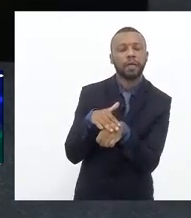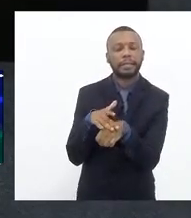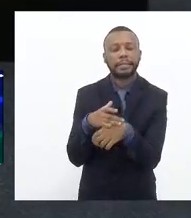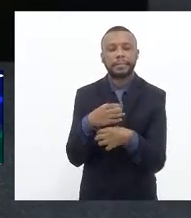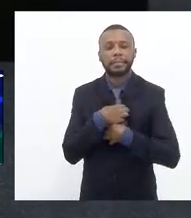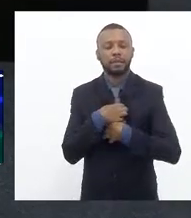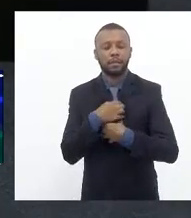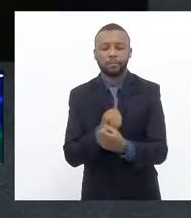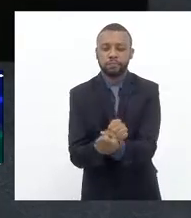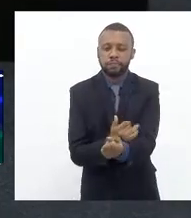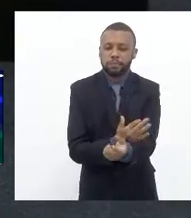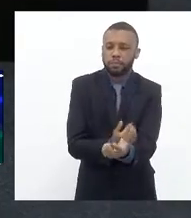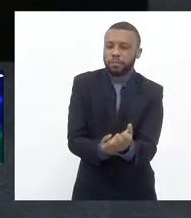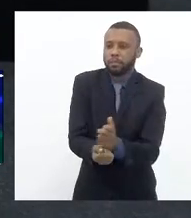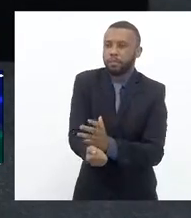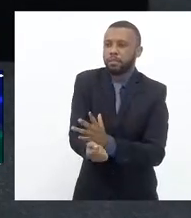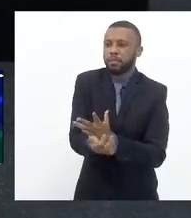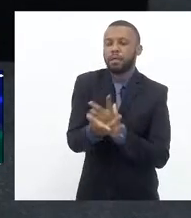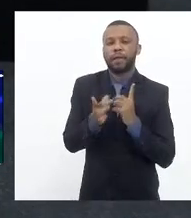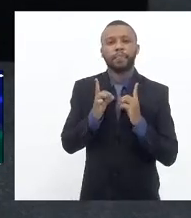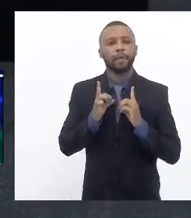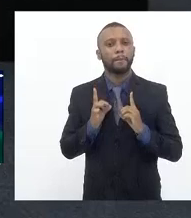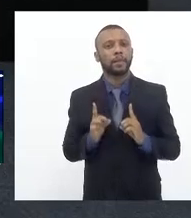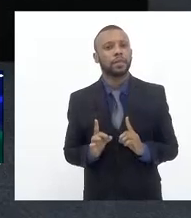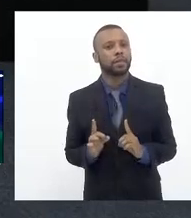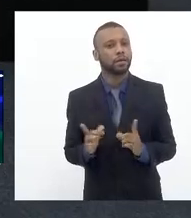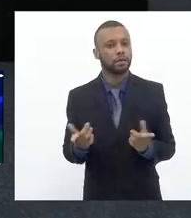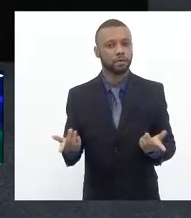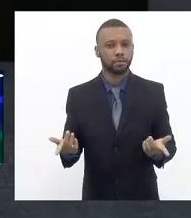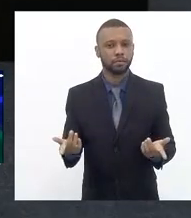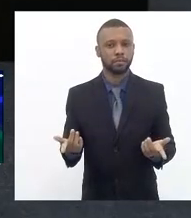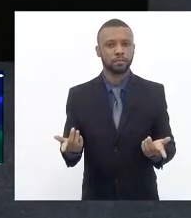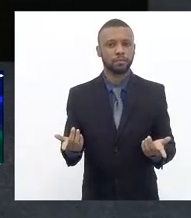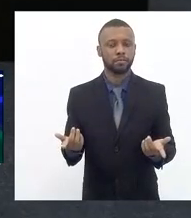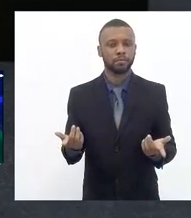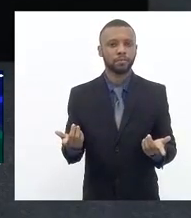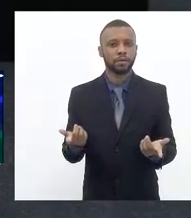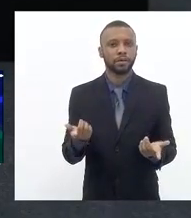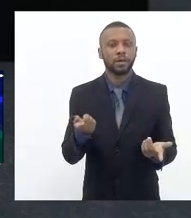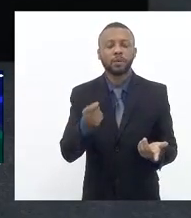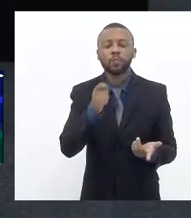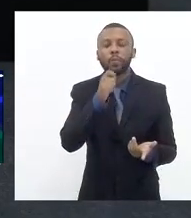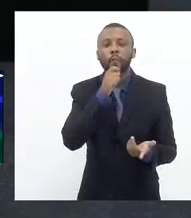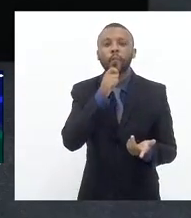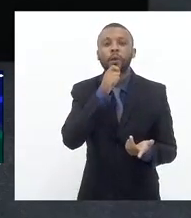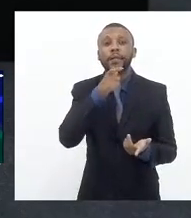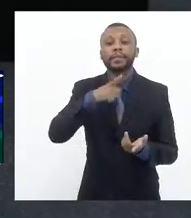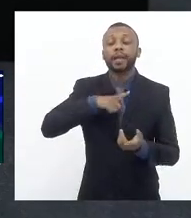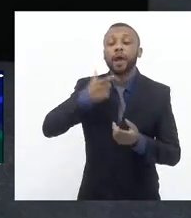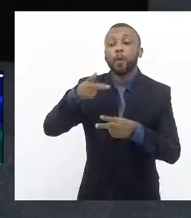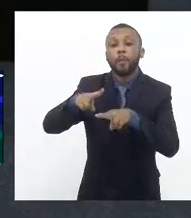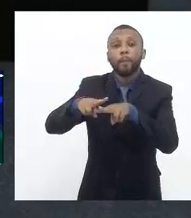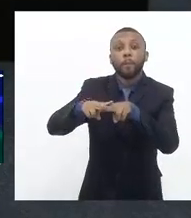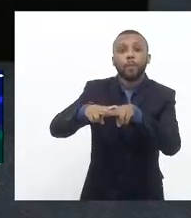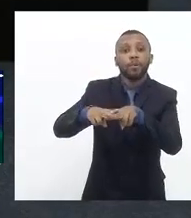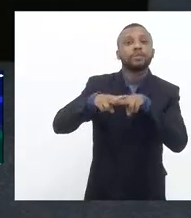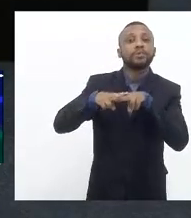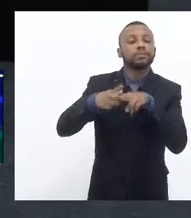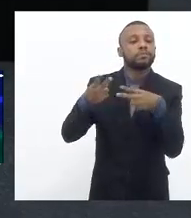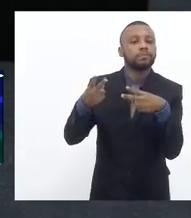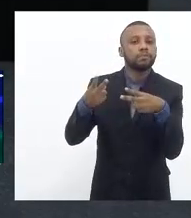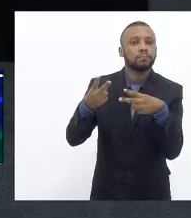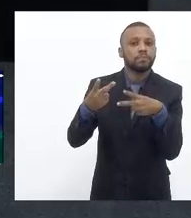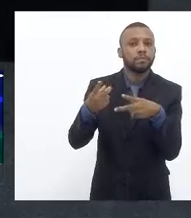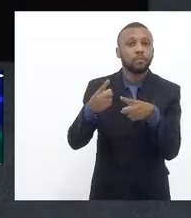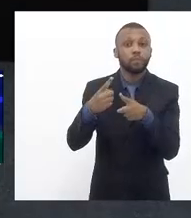emocionalmente. Entram em depressão sem ter aquele motivo que, para nós, a